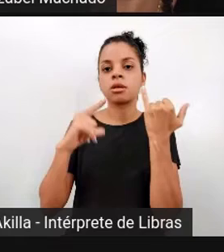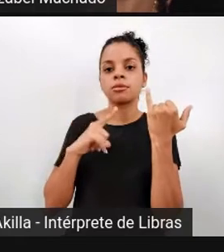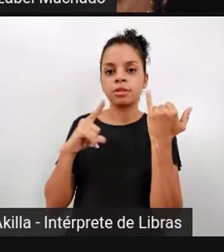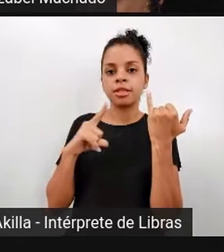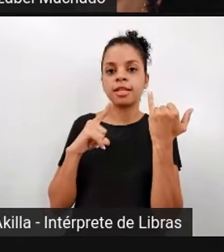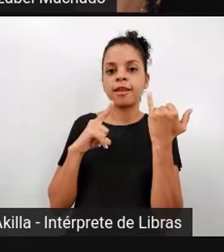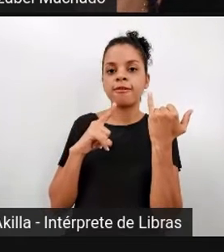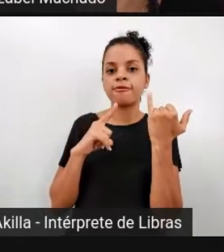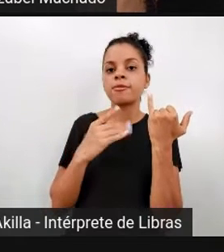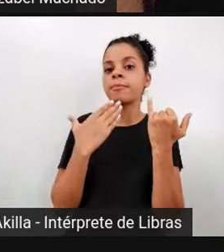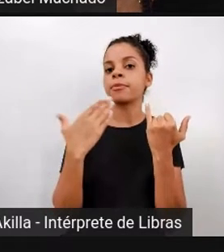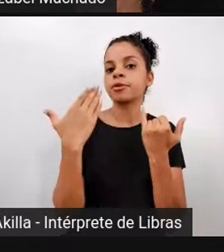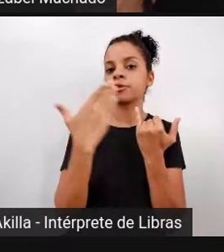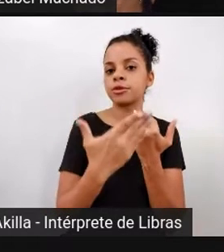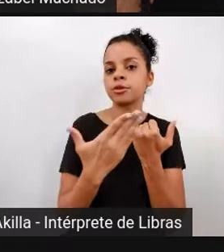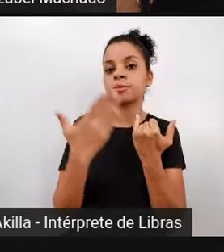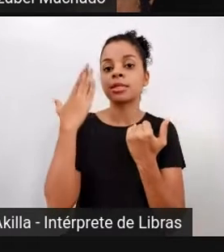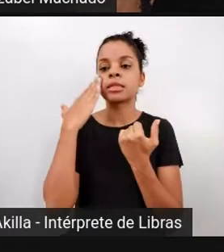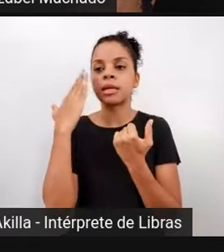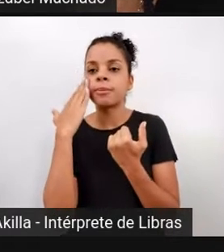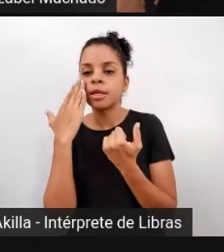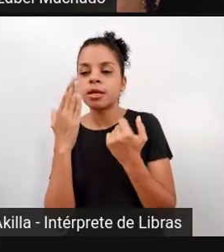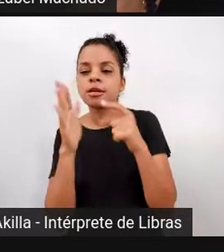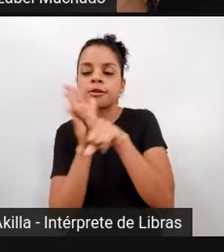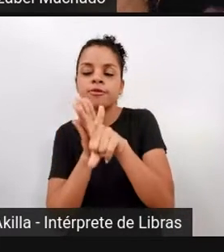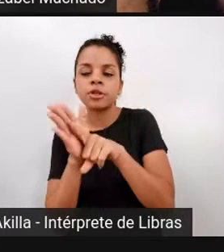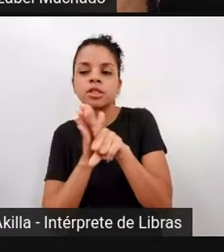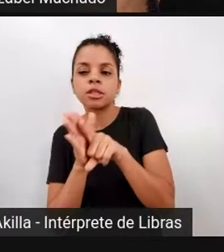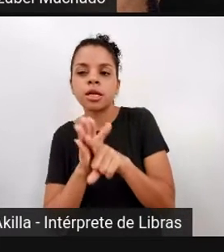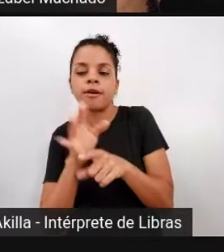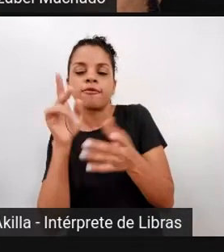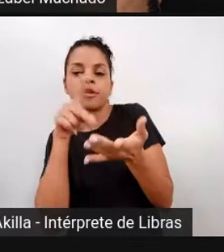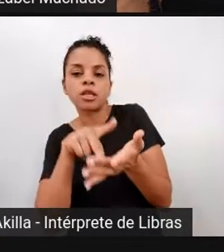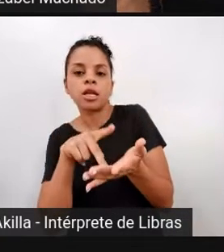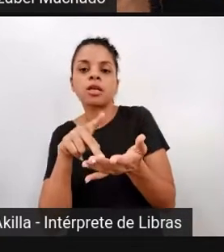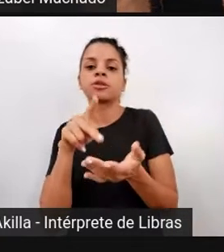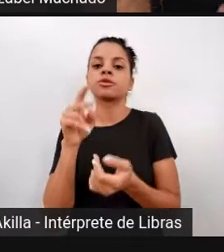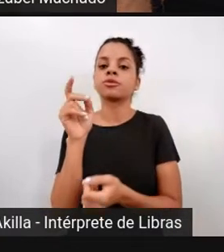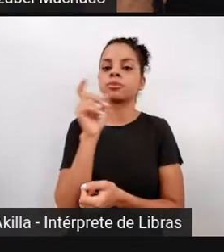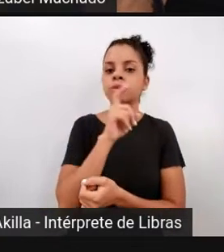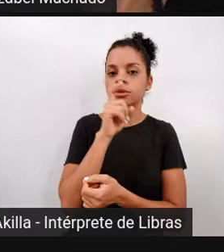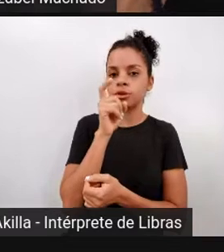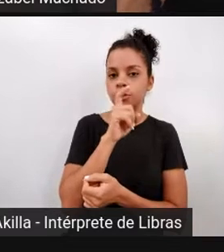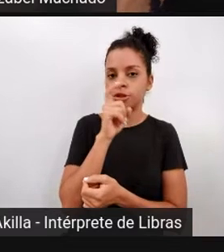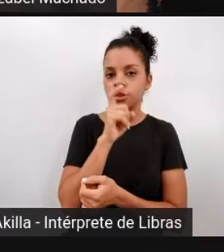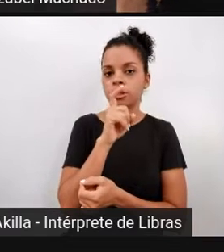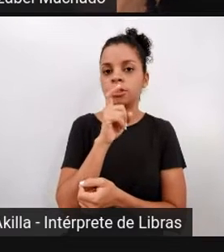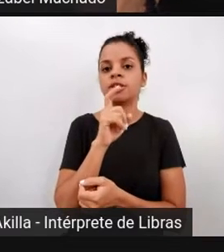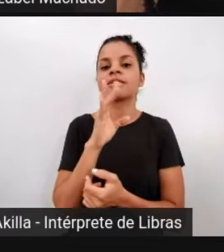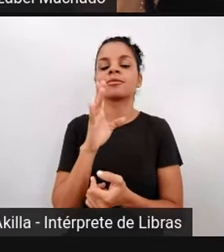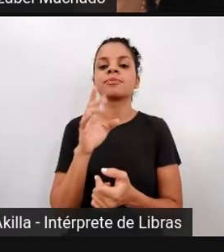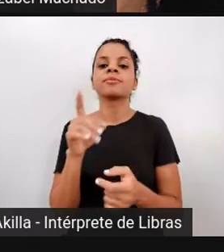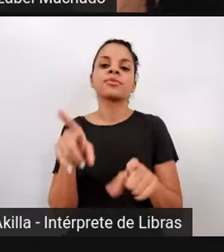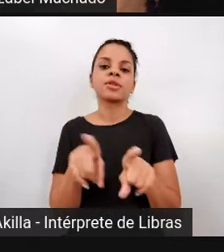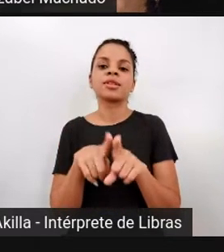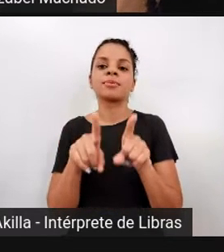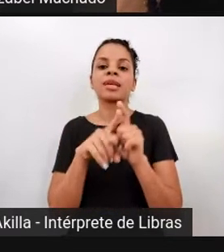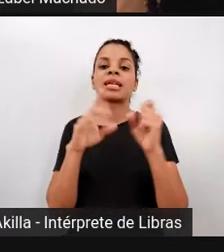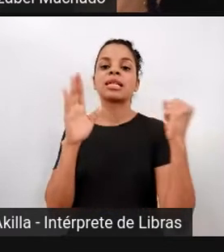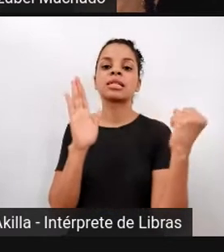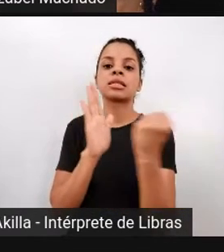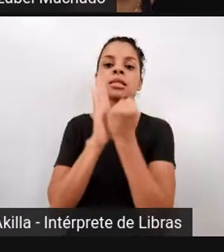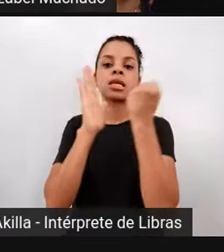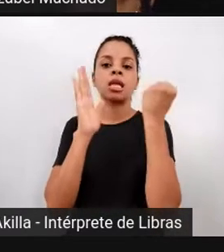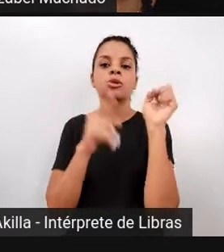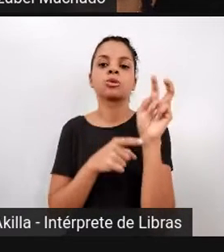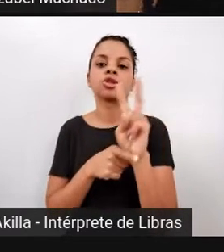Câmara e no Senado pelos usuários, né, para verificar os selos de checagem, abordagem de